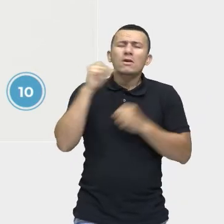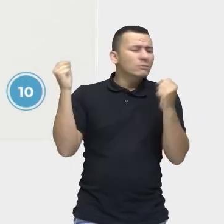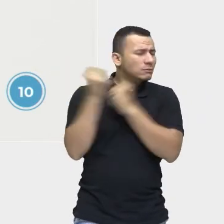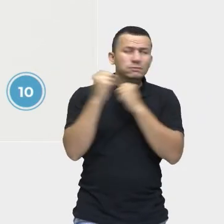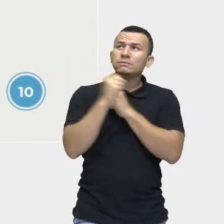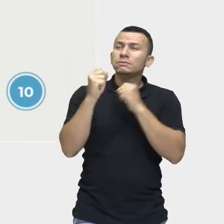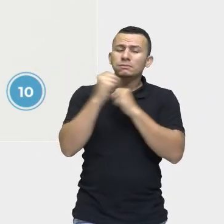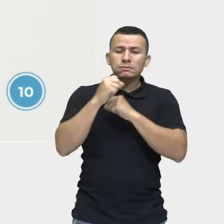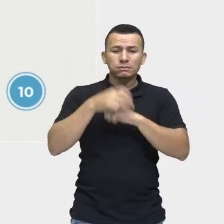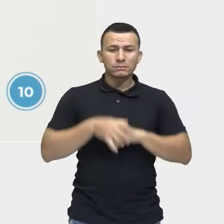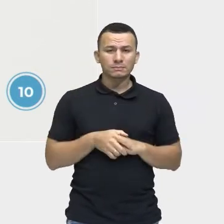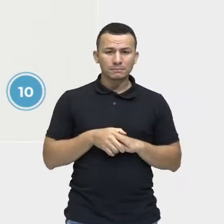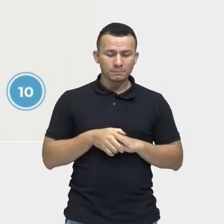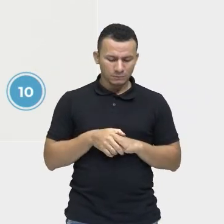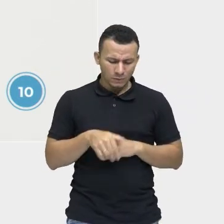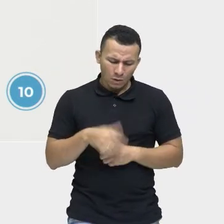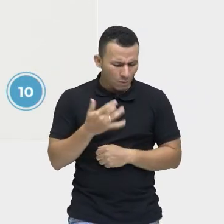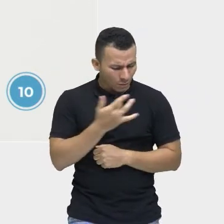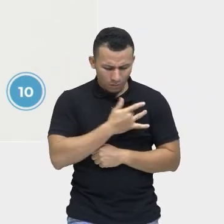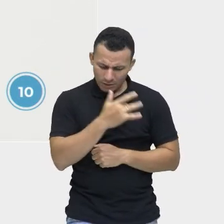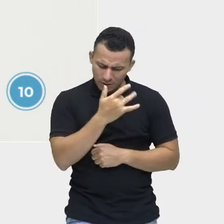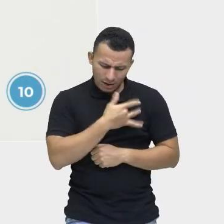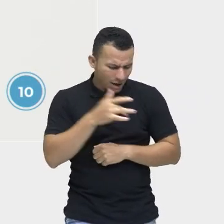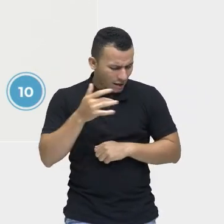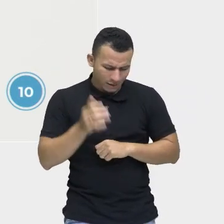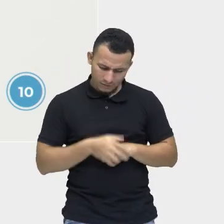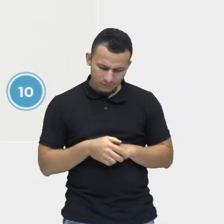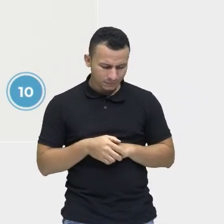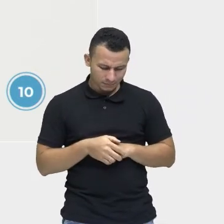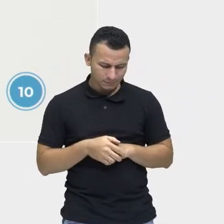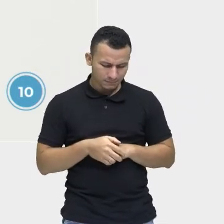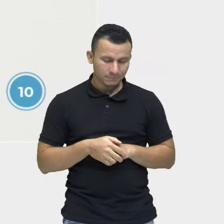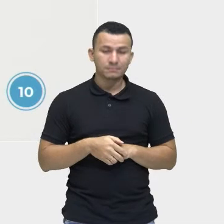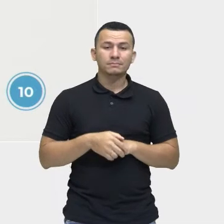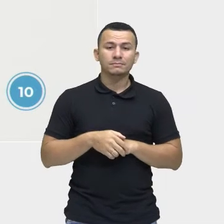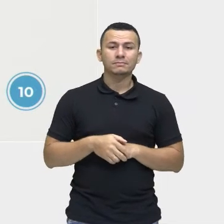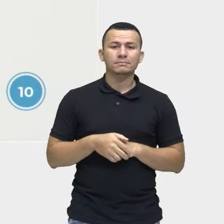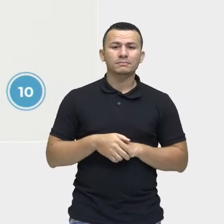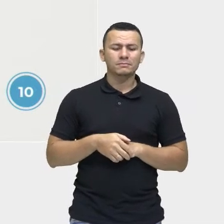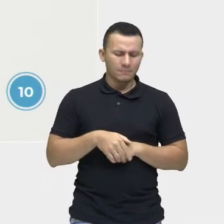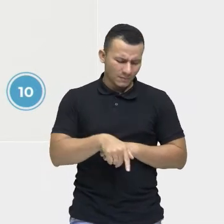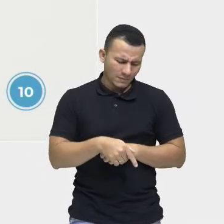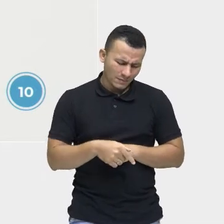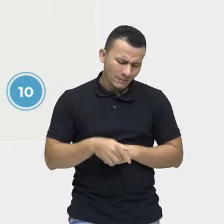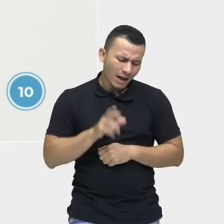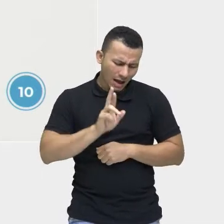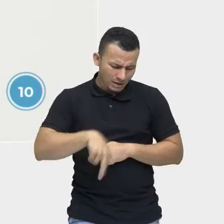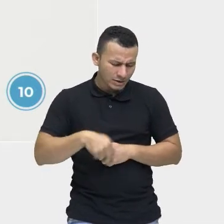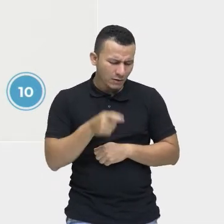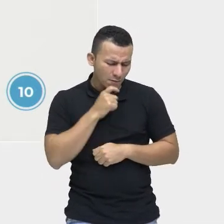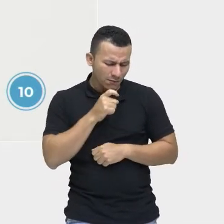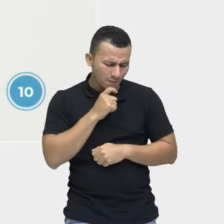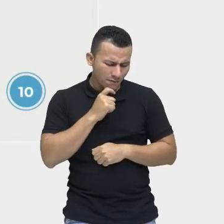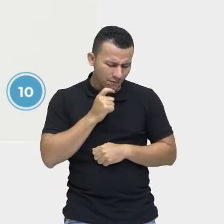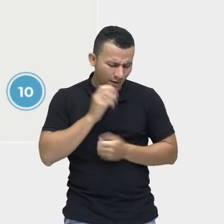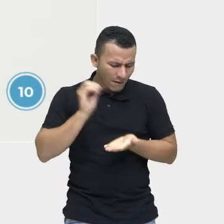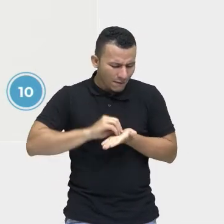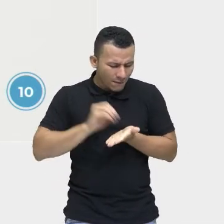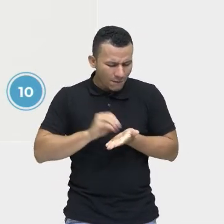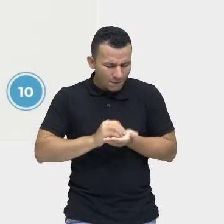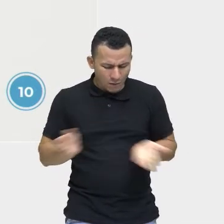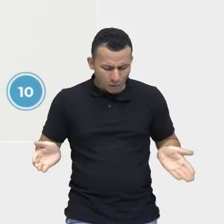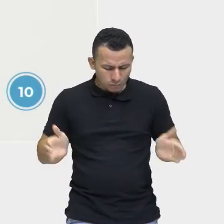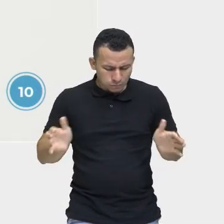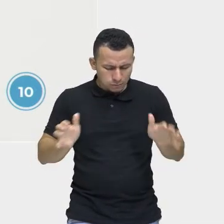terrível. Mas coitado, condoeu-se o bêbado. Tem toda a razão de estar com frio. Alguém tirou a terra de cima